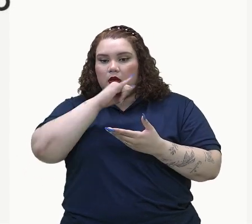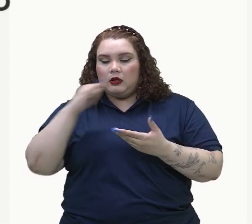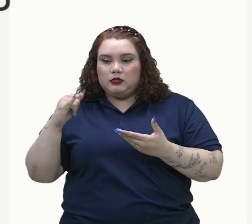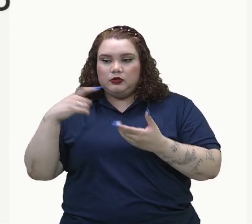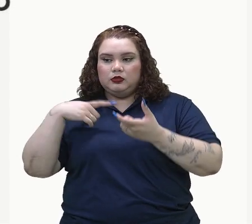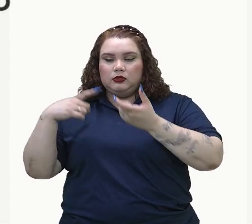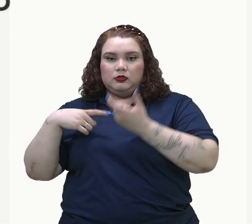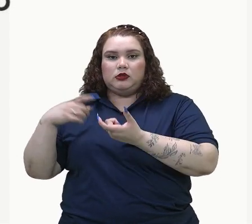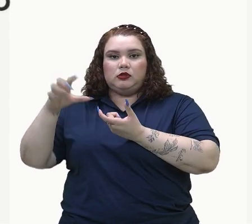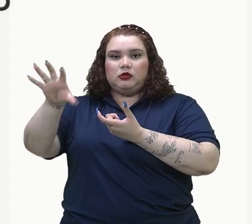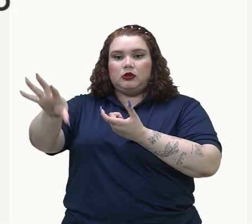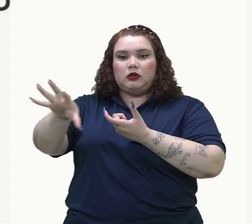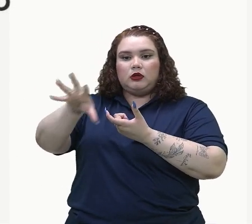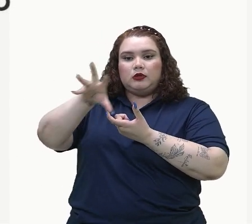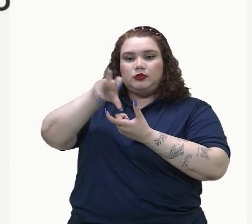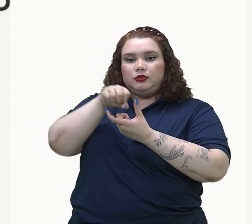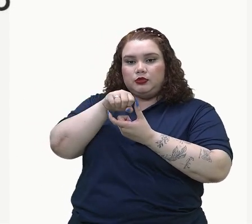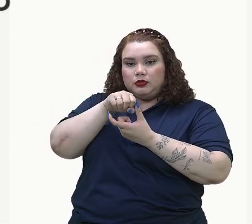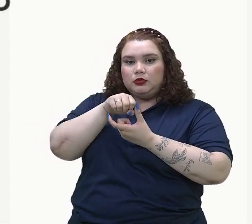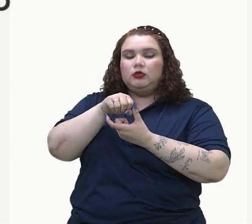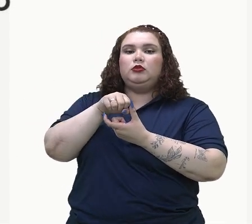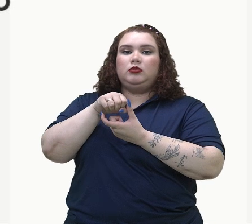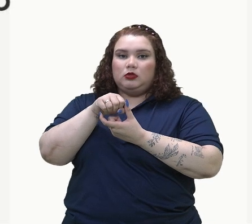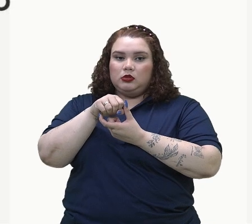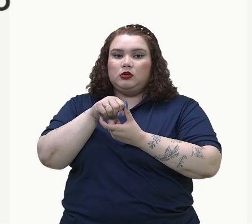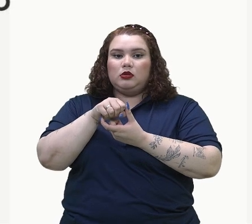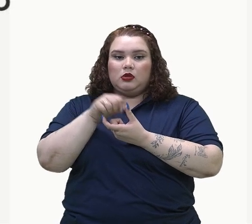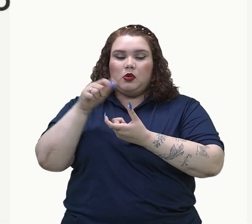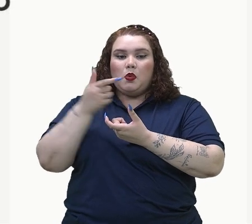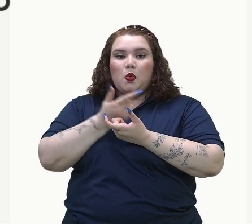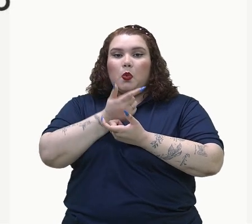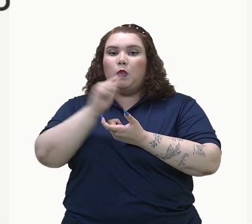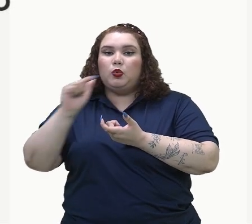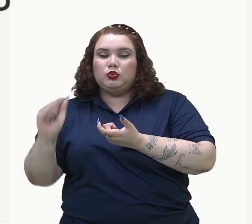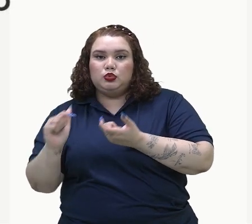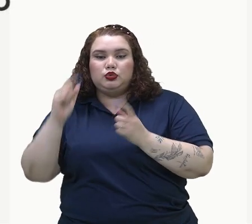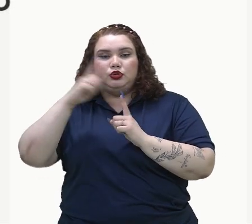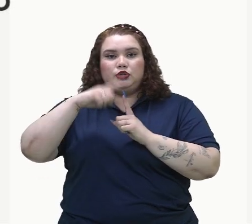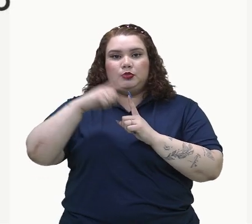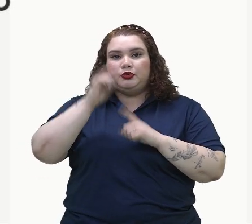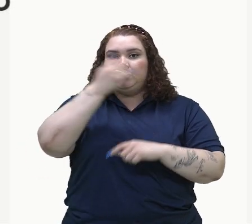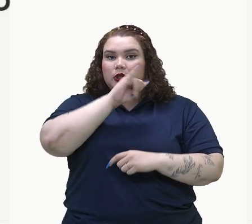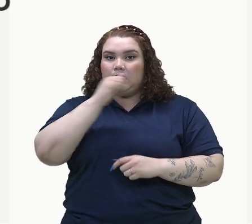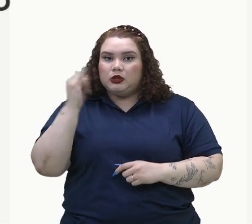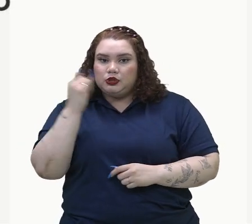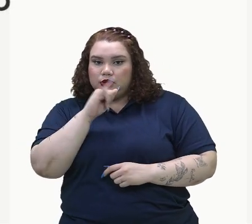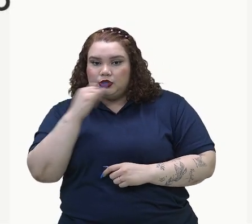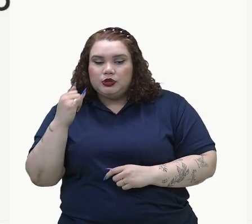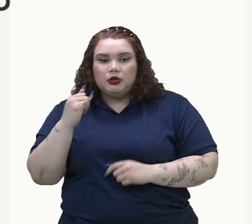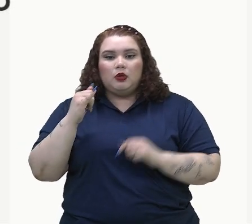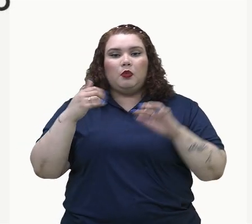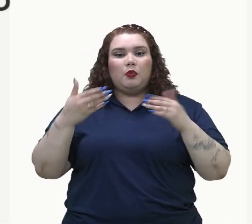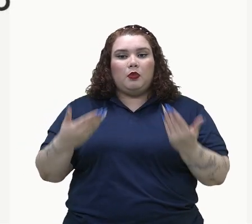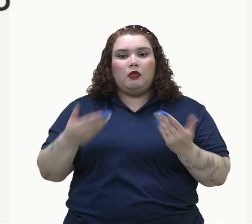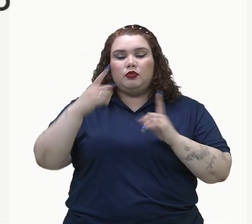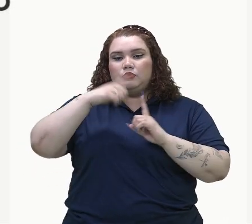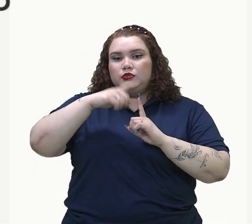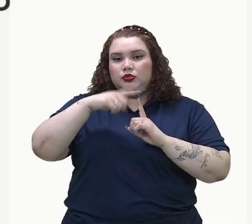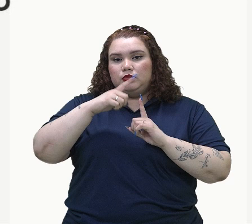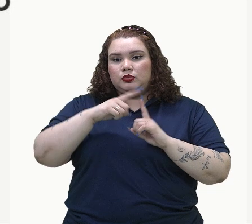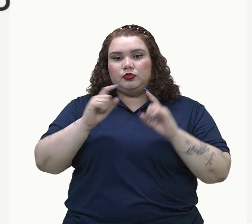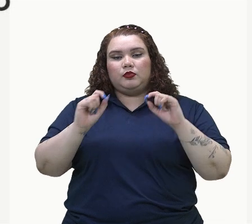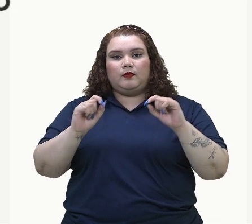aparelhos eletrodomésticos, em um circuito, em outras formas de energia, que no caso aqui são